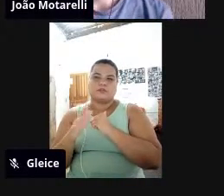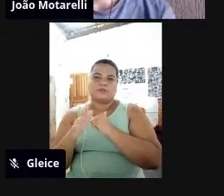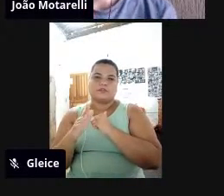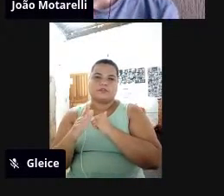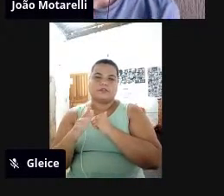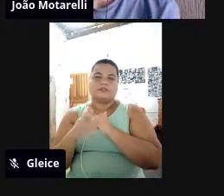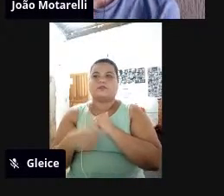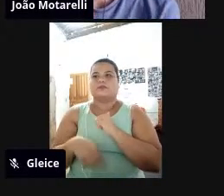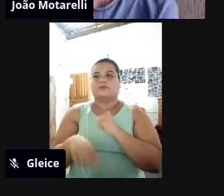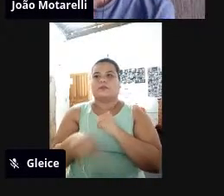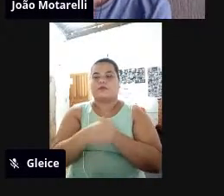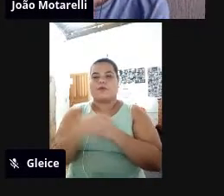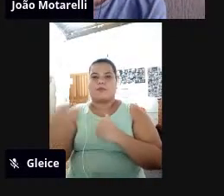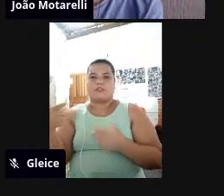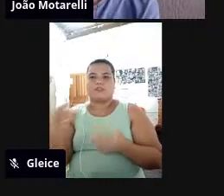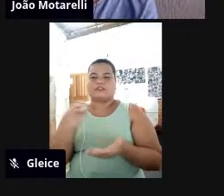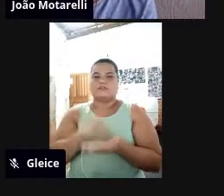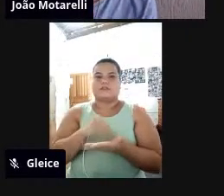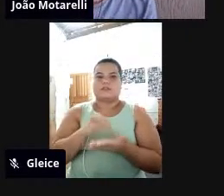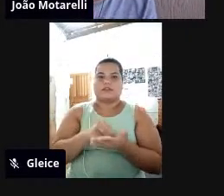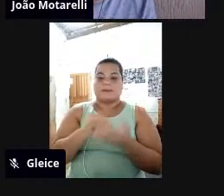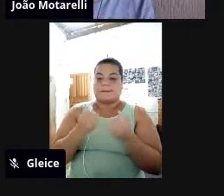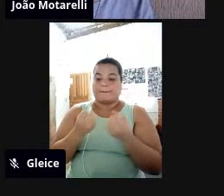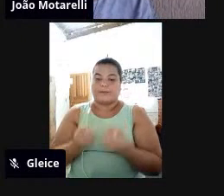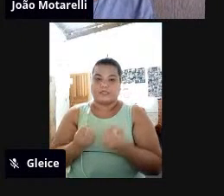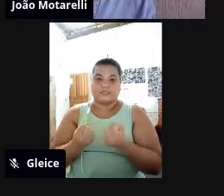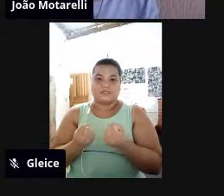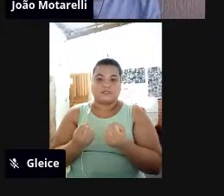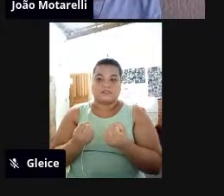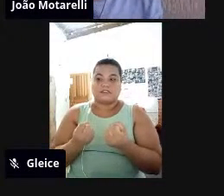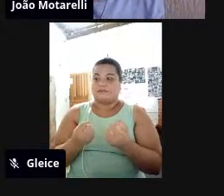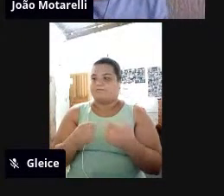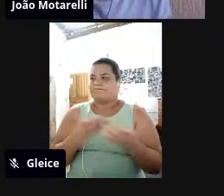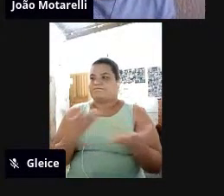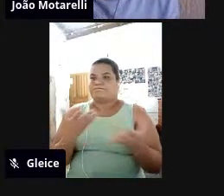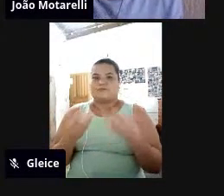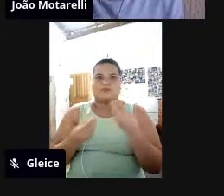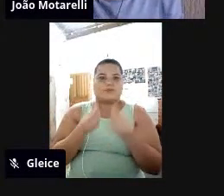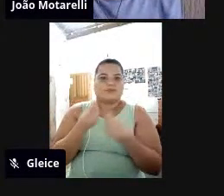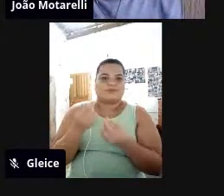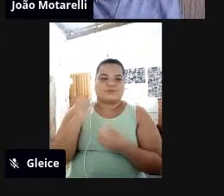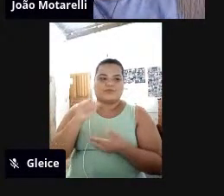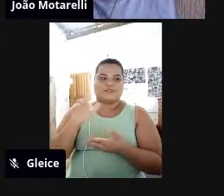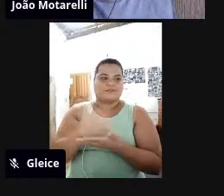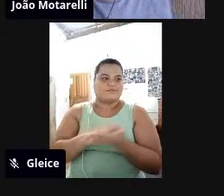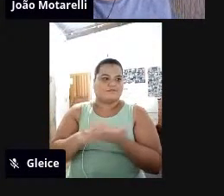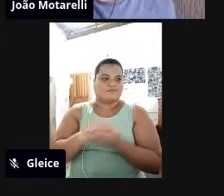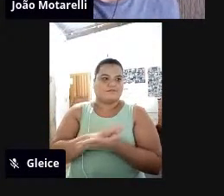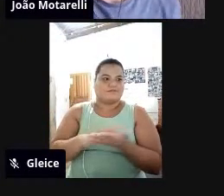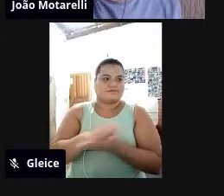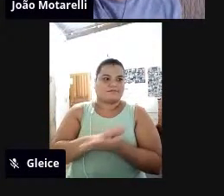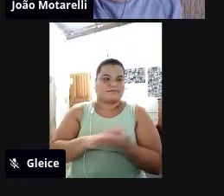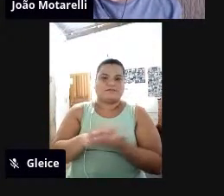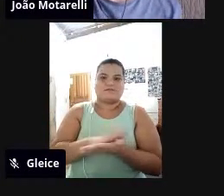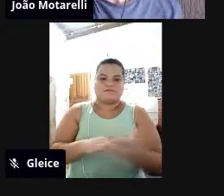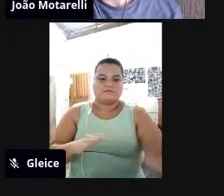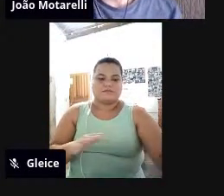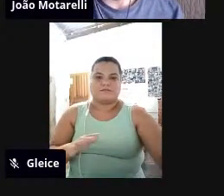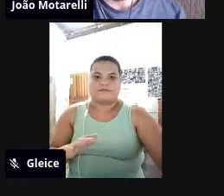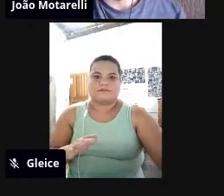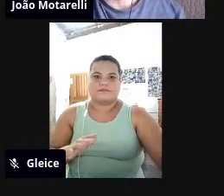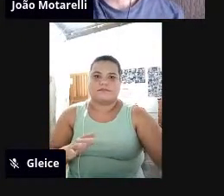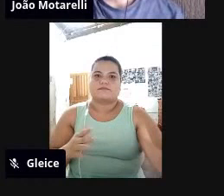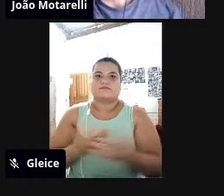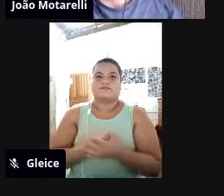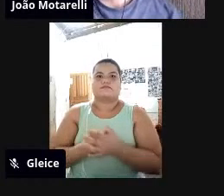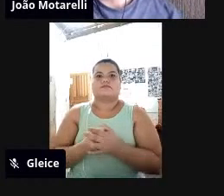pesagem, muitas vezes não conseguia bater o peso porque a categoria de peso escolhida era muito aquém, né? Muito